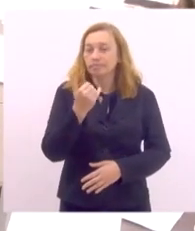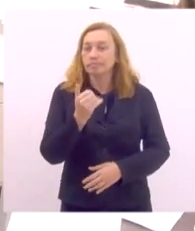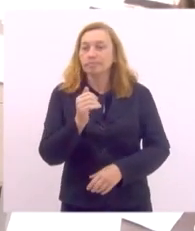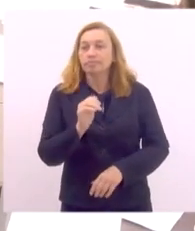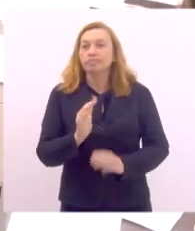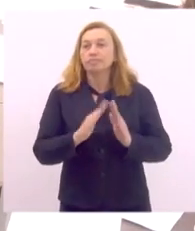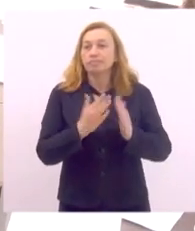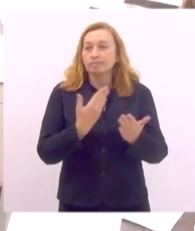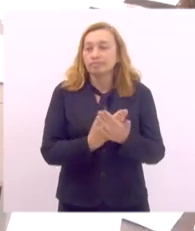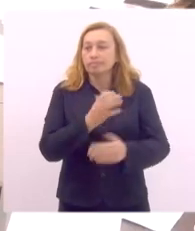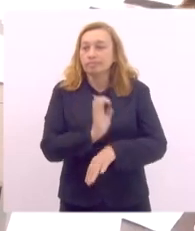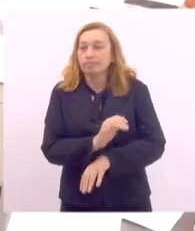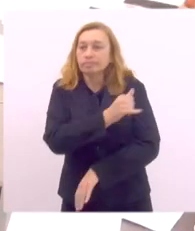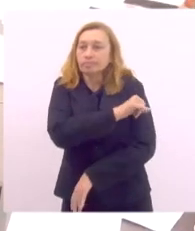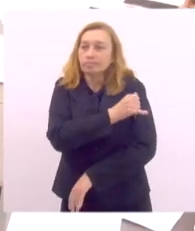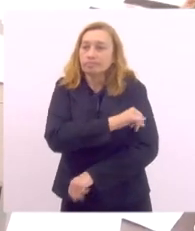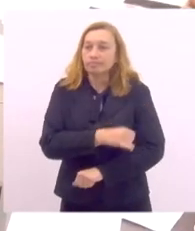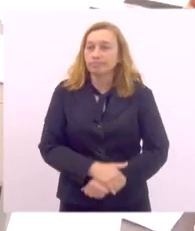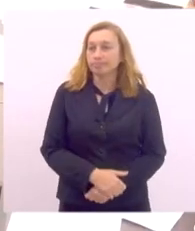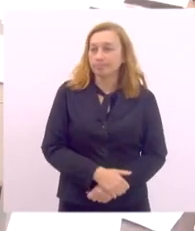Janeiro.